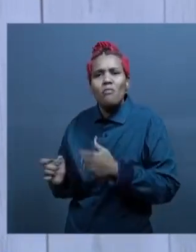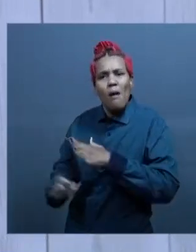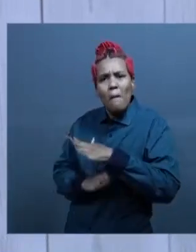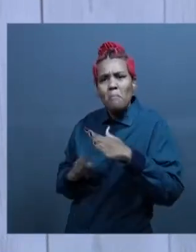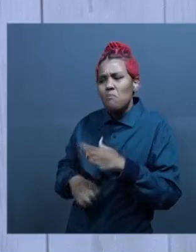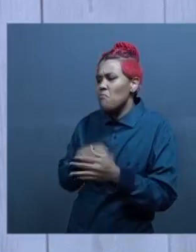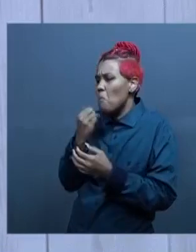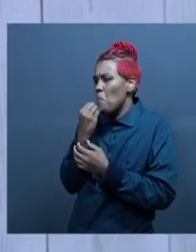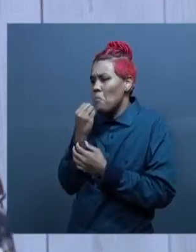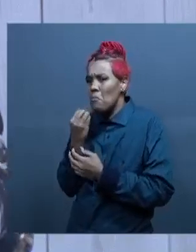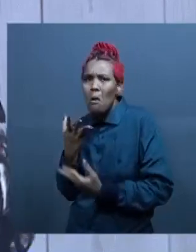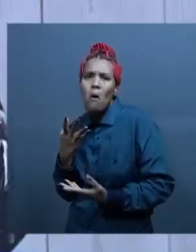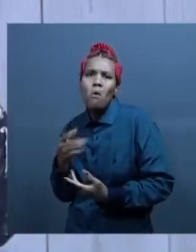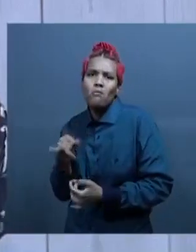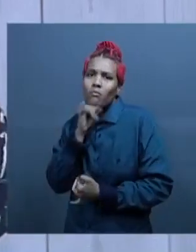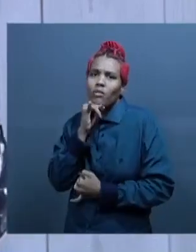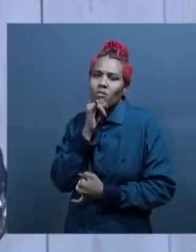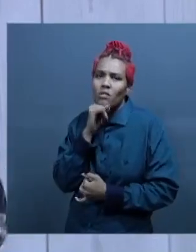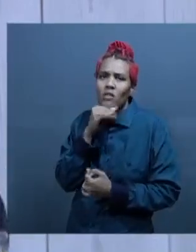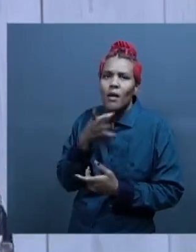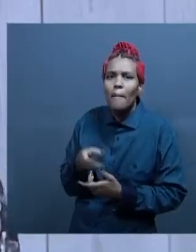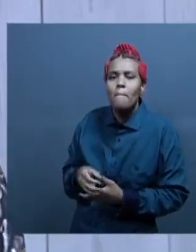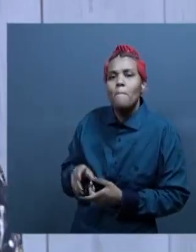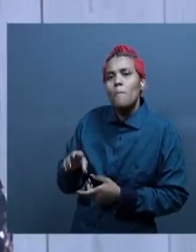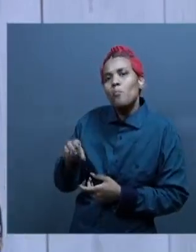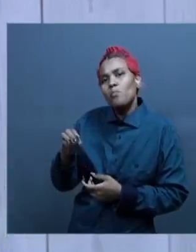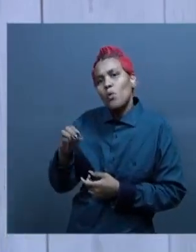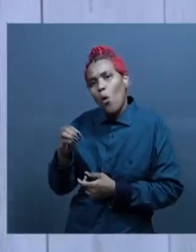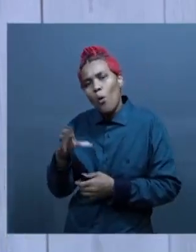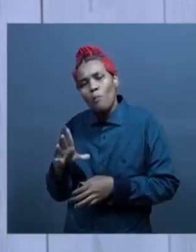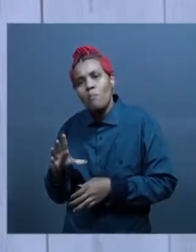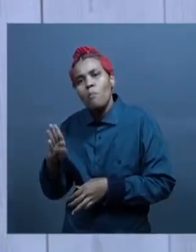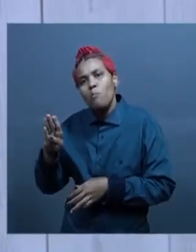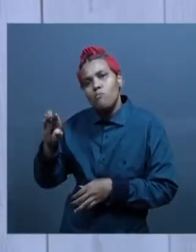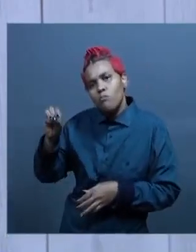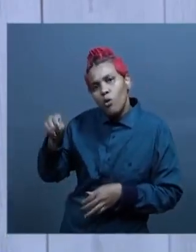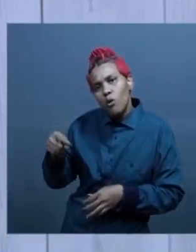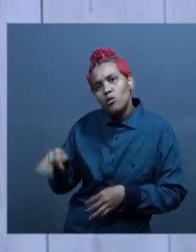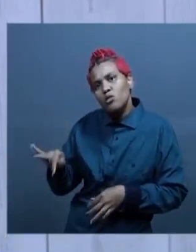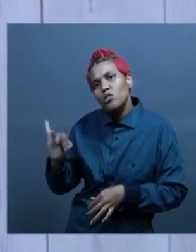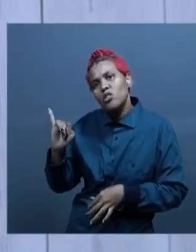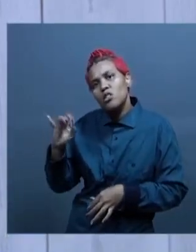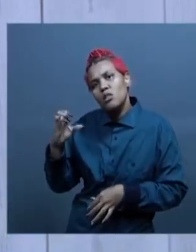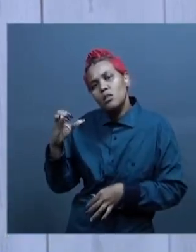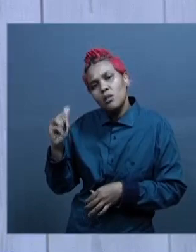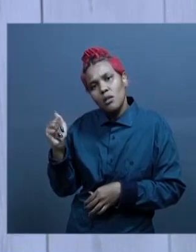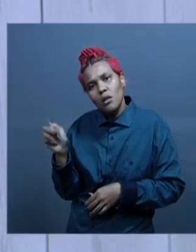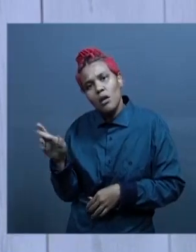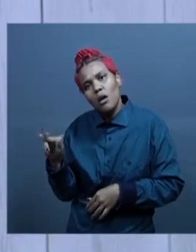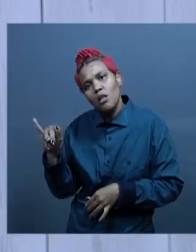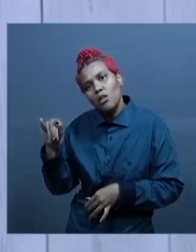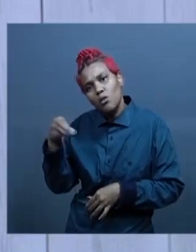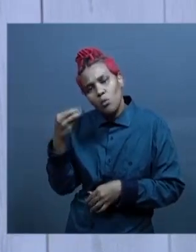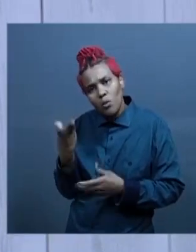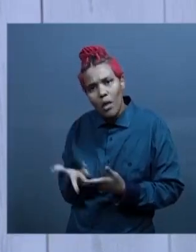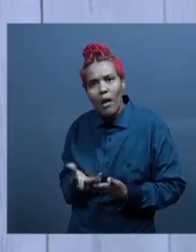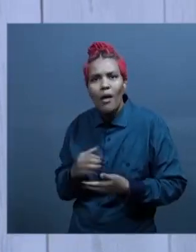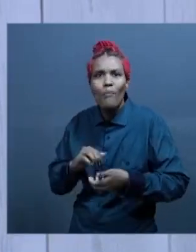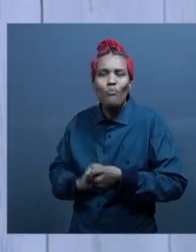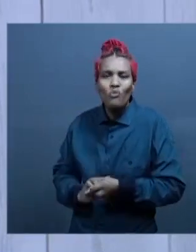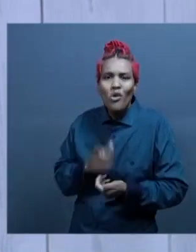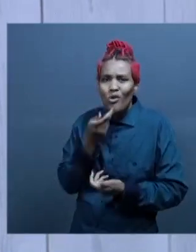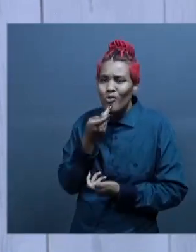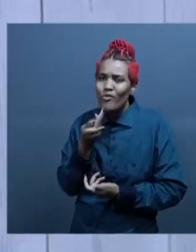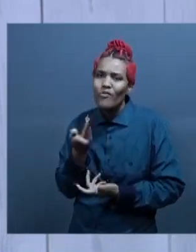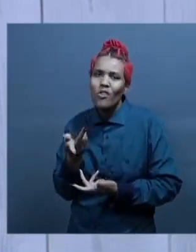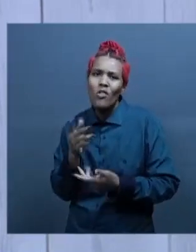como o boticário que se é declarou é desde o ano passado na sua propaganda de dia dos namorados colocando